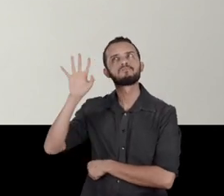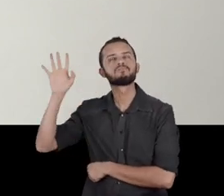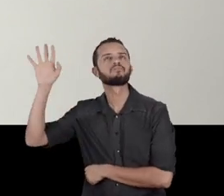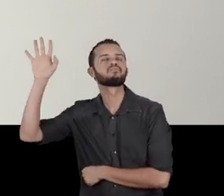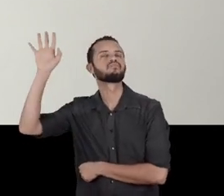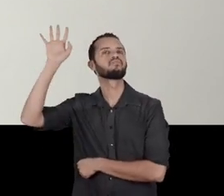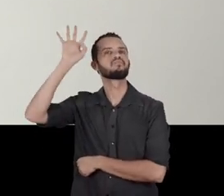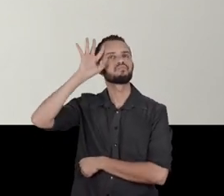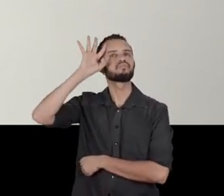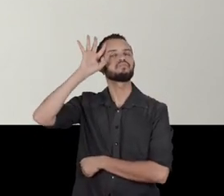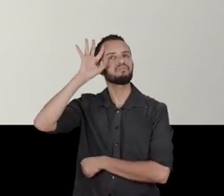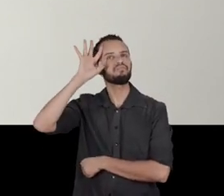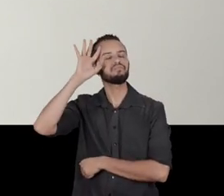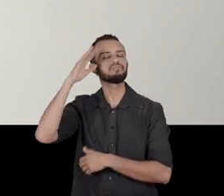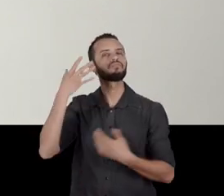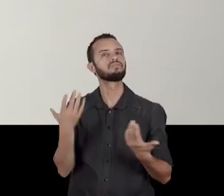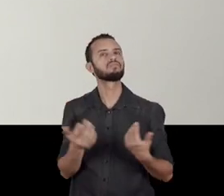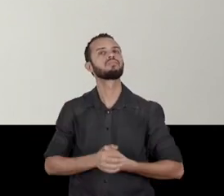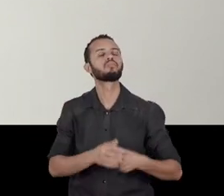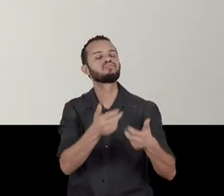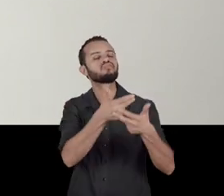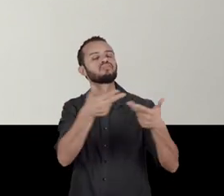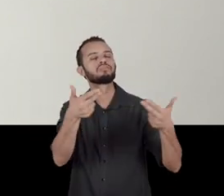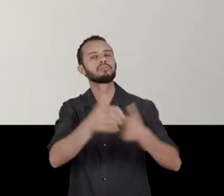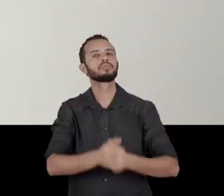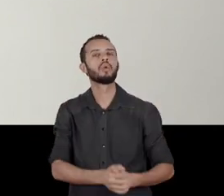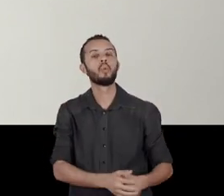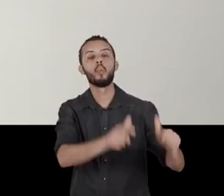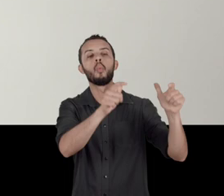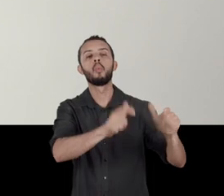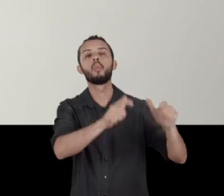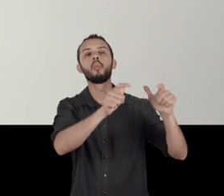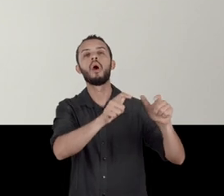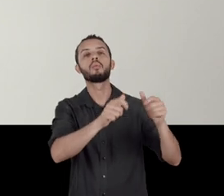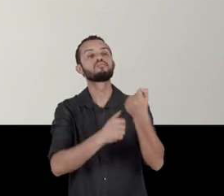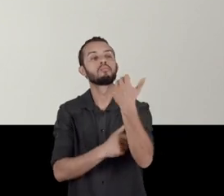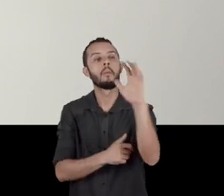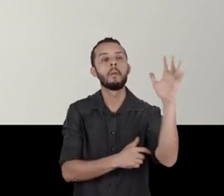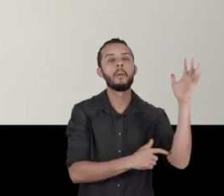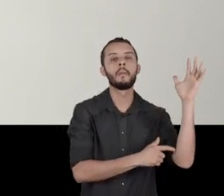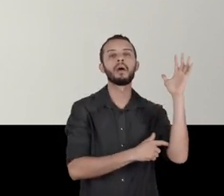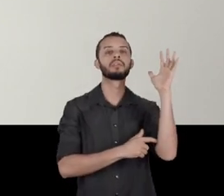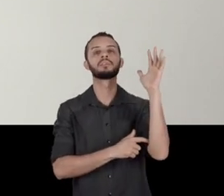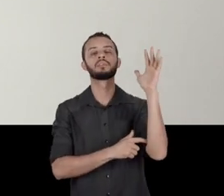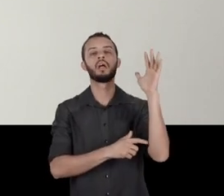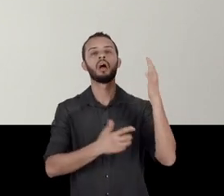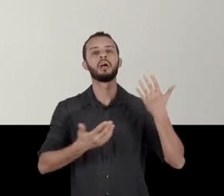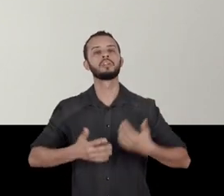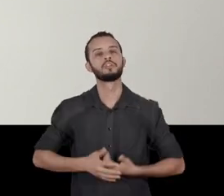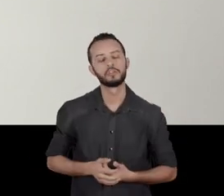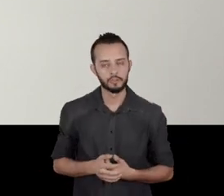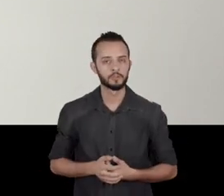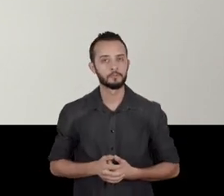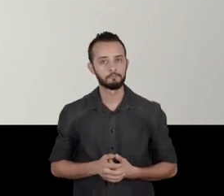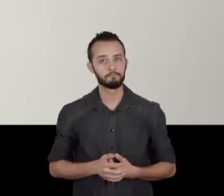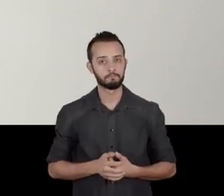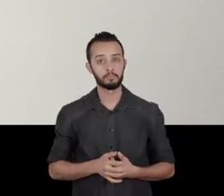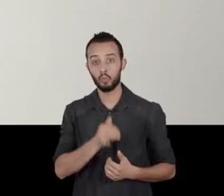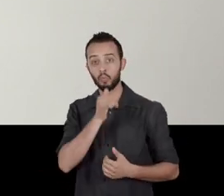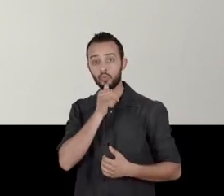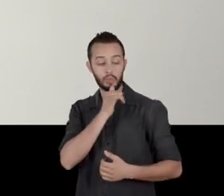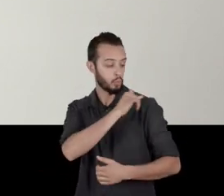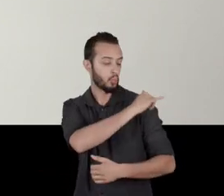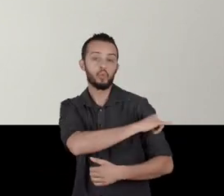elementos de uma paisagem local, mas a paisagem local pode estar relacionada somente ao Rio de